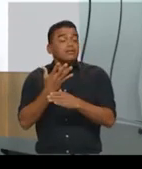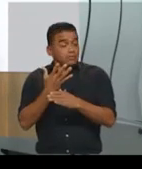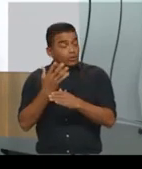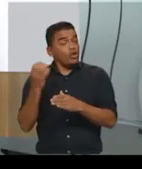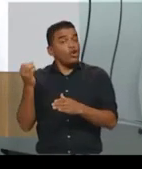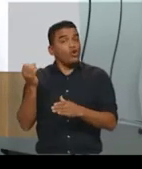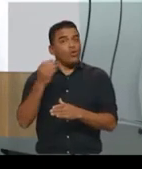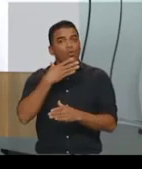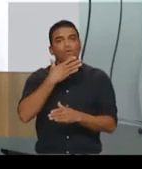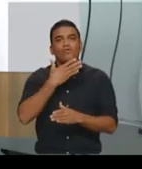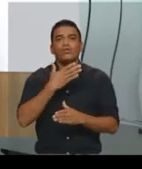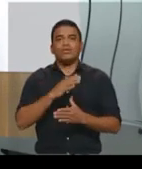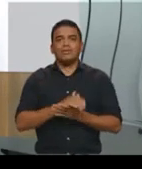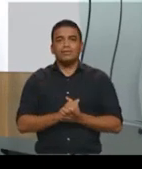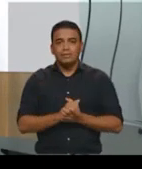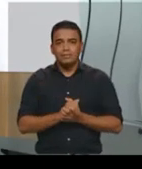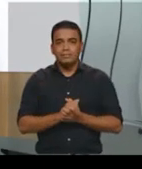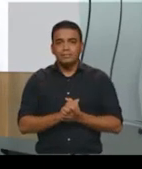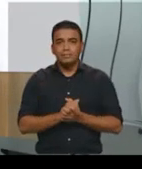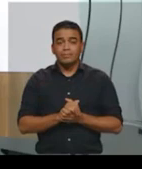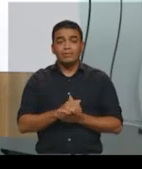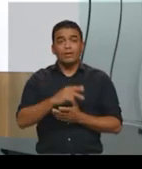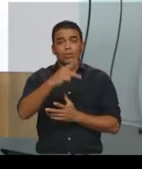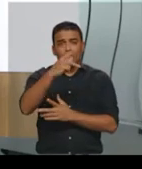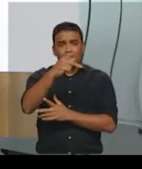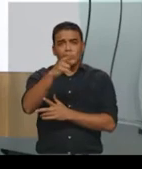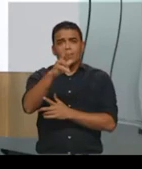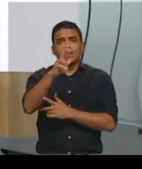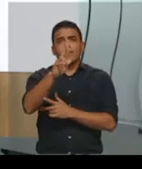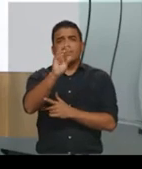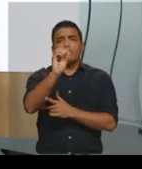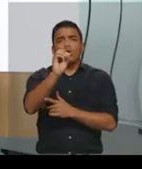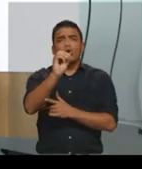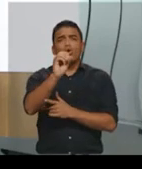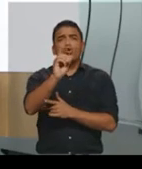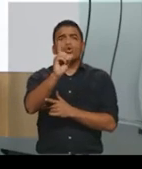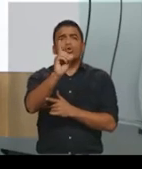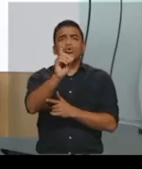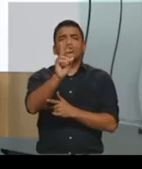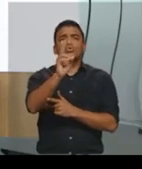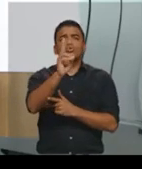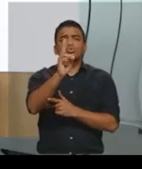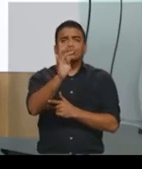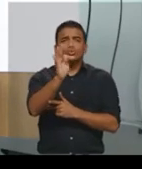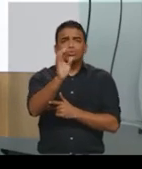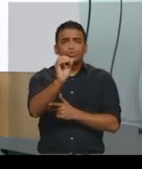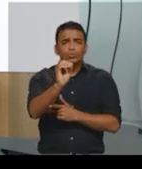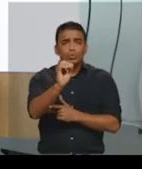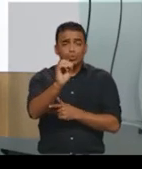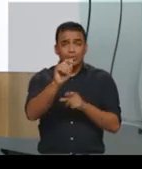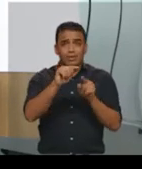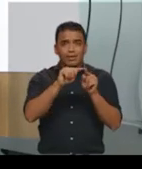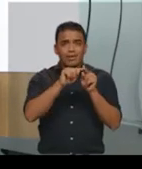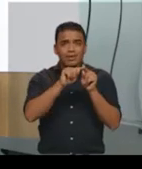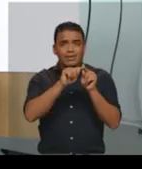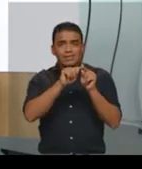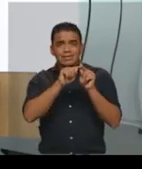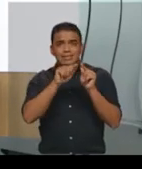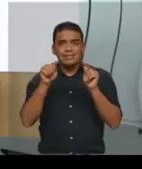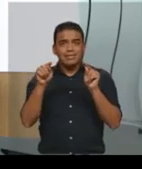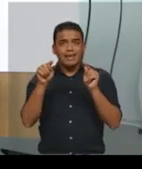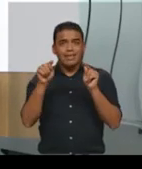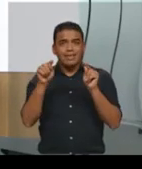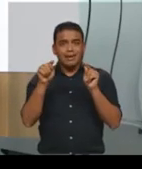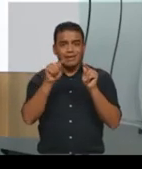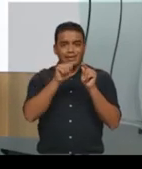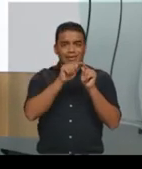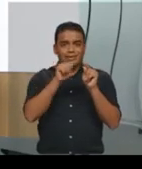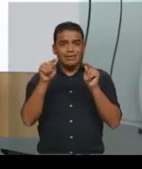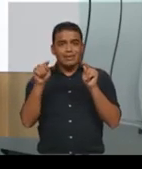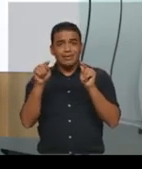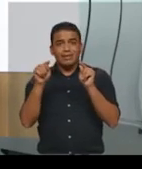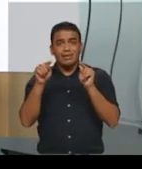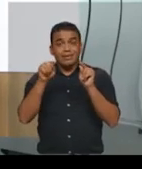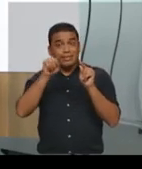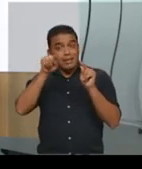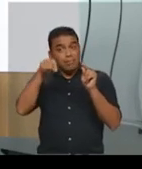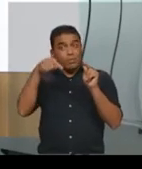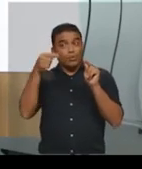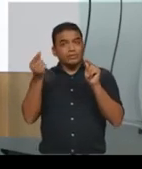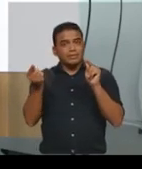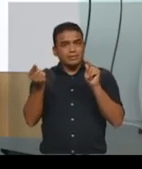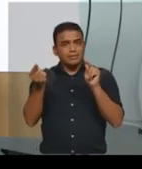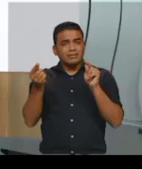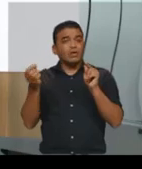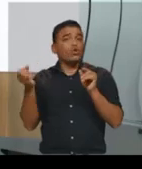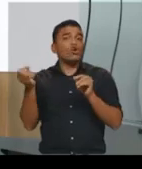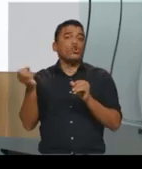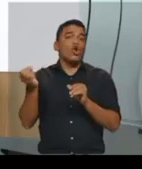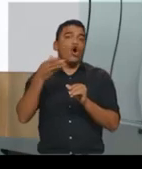Então, produto, gente, nós vamos sempre colocar depois da seta. Então, produto são as novas substâncias